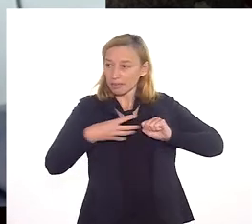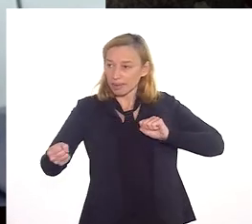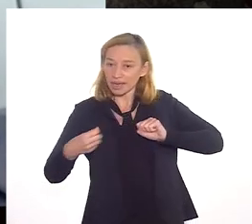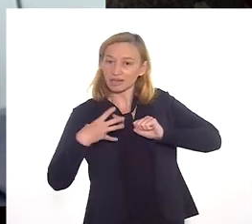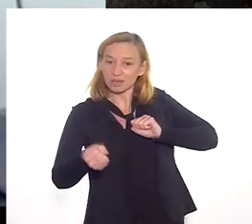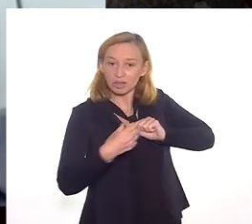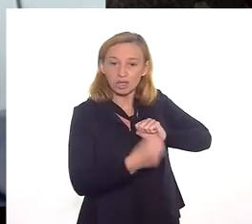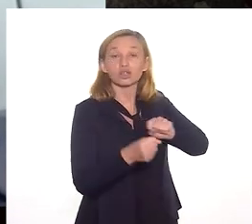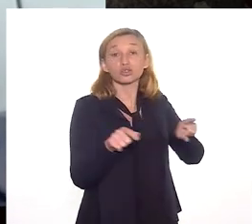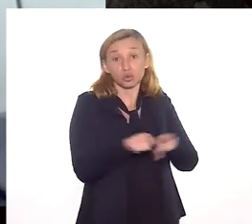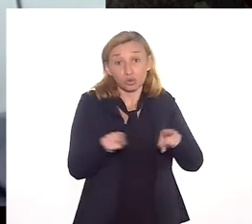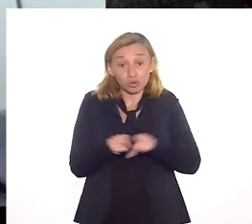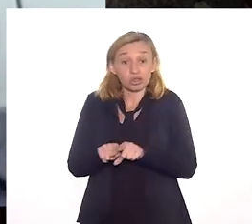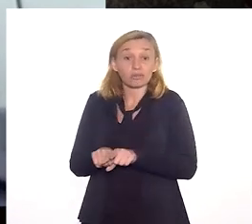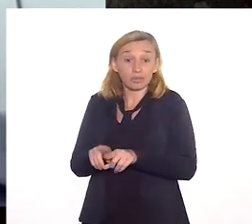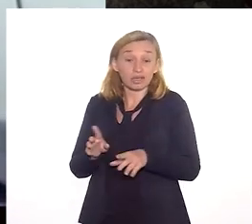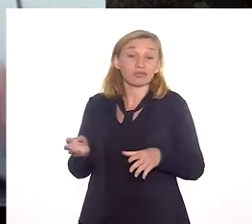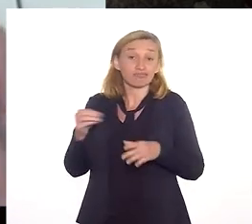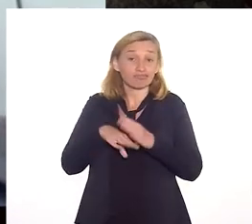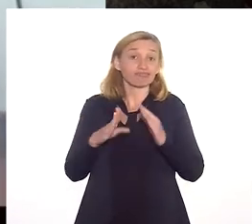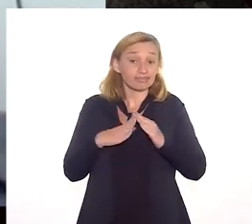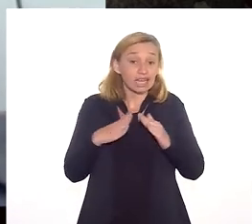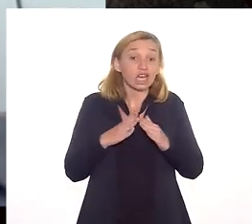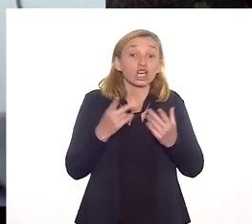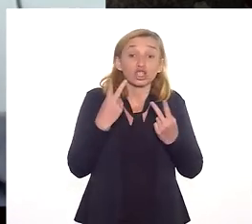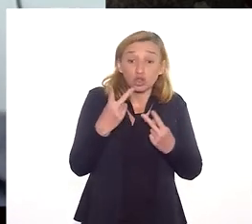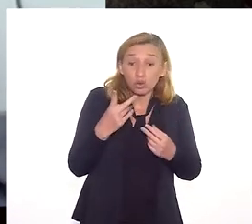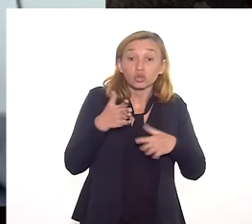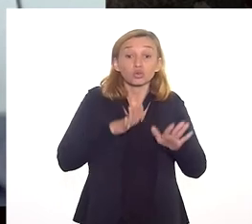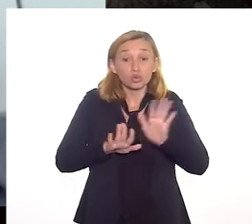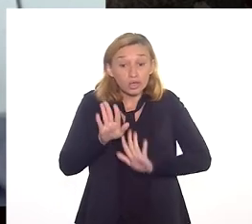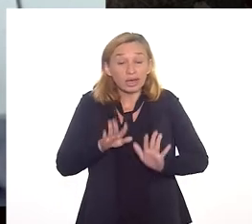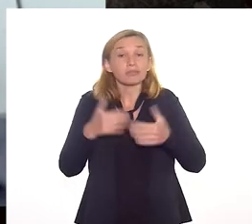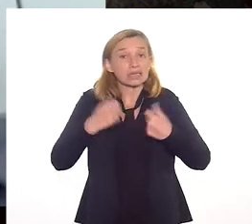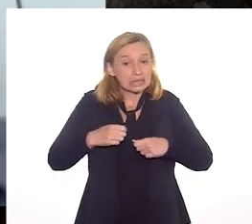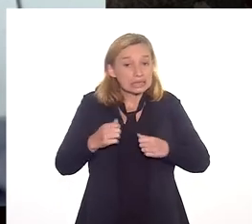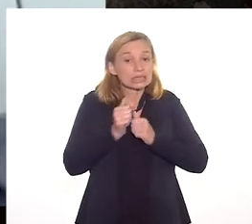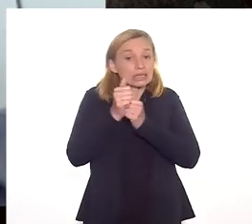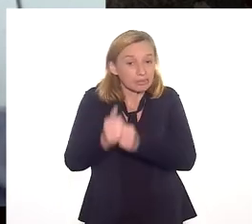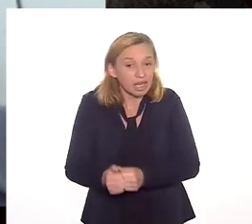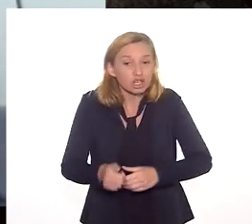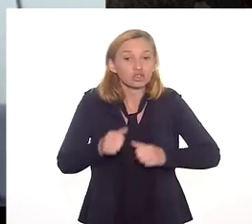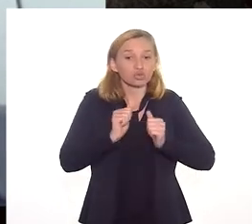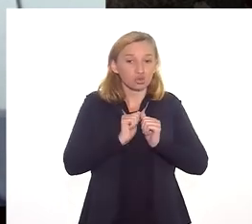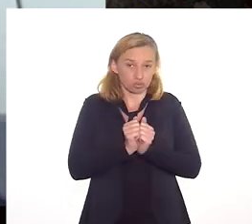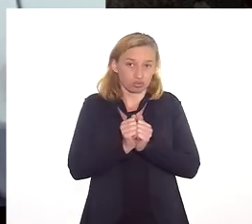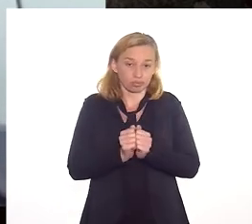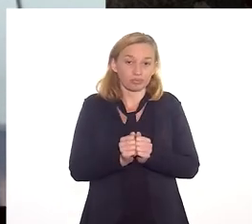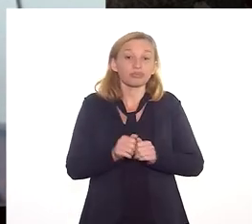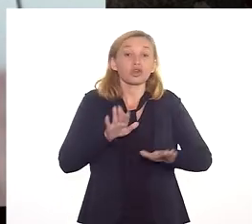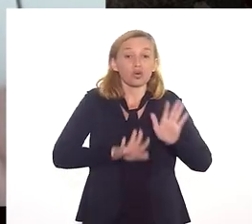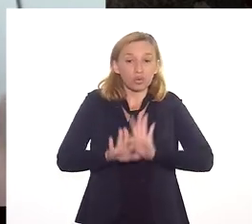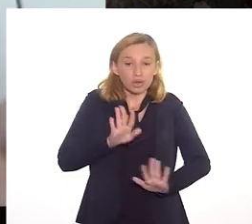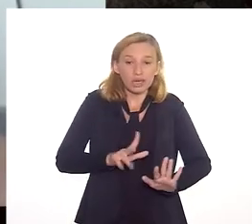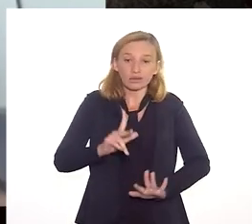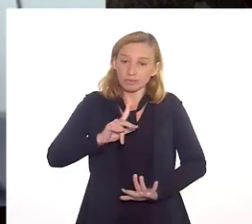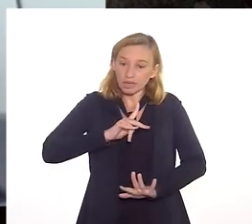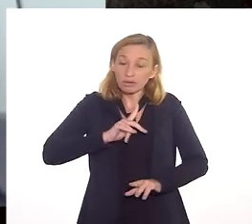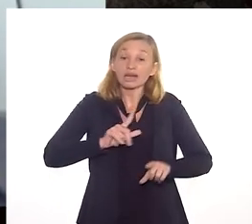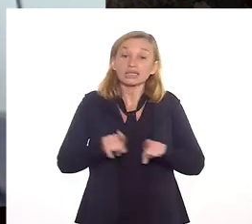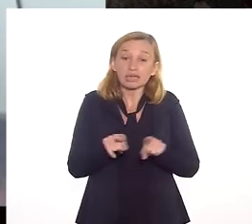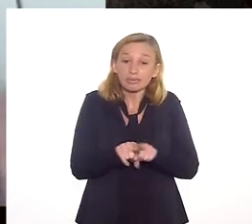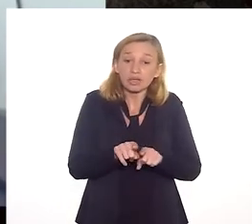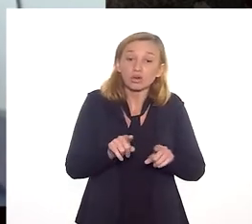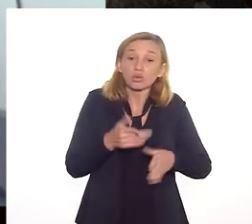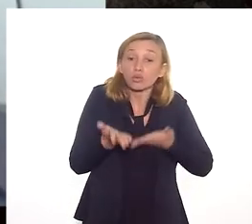dentro de casa o vírus. Então, são dois cuidados que precisam caminhar muito juntos. Um, o cuidado